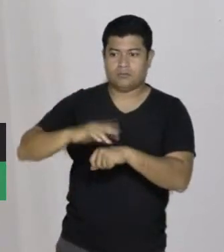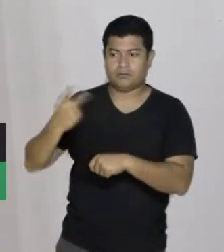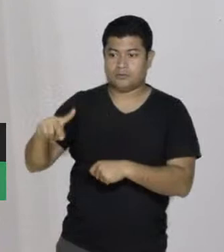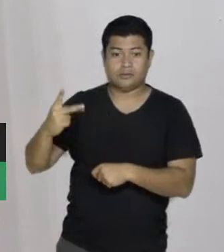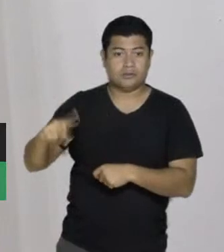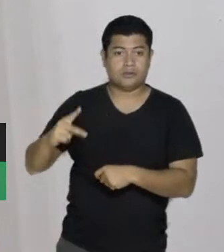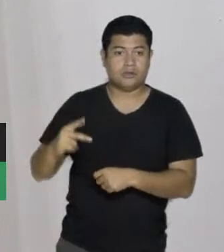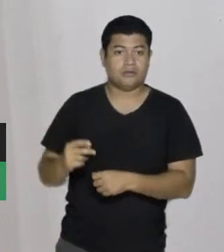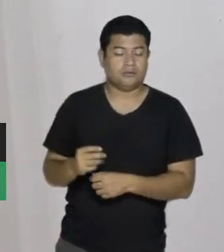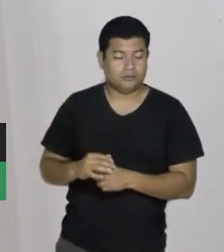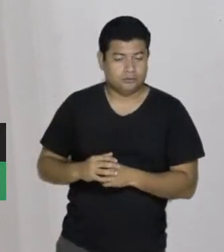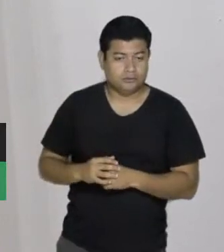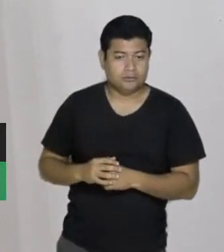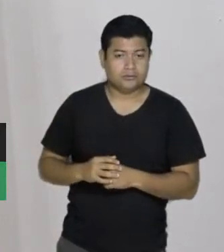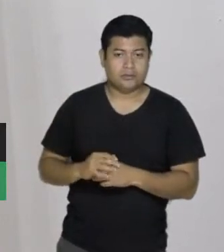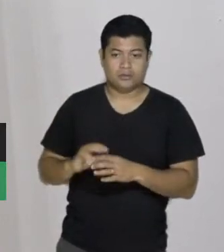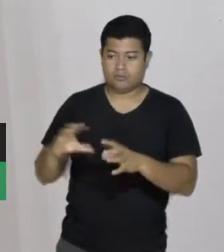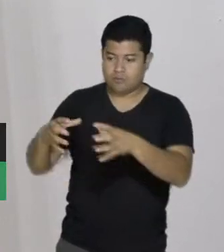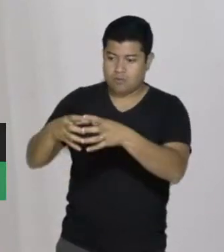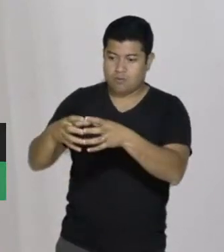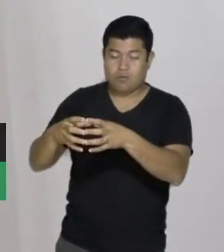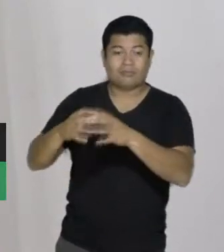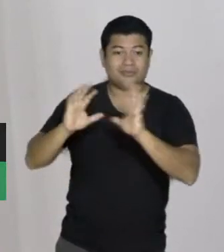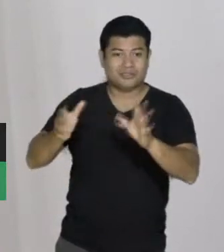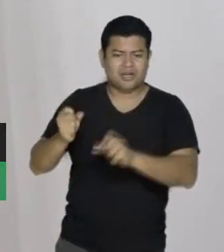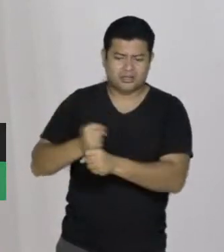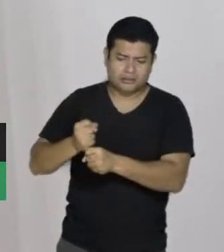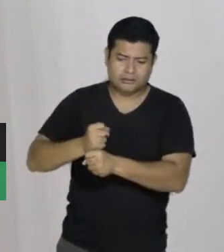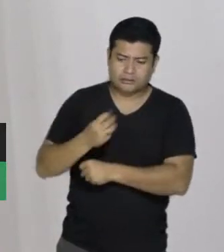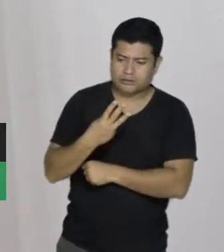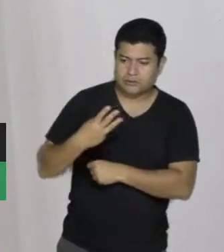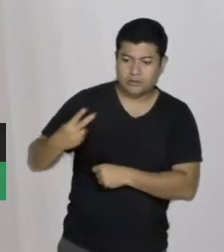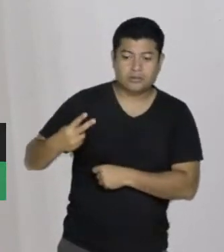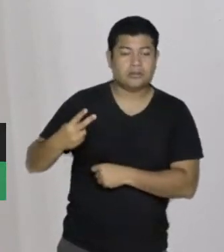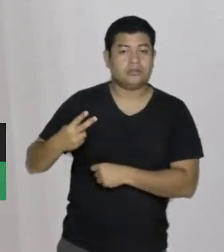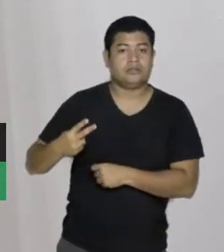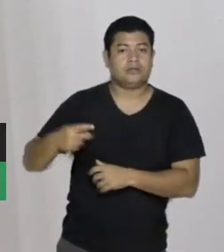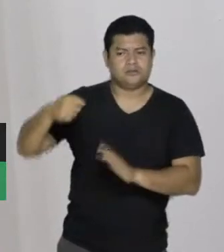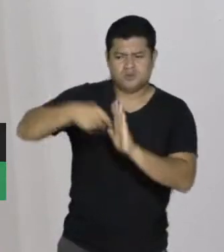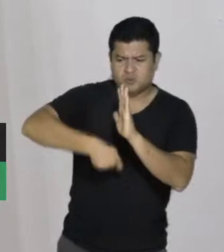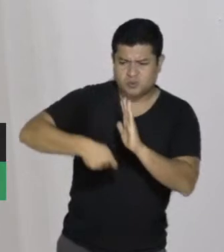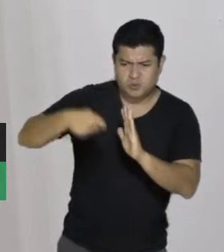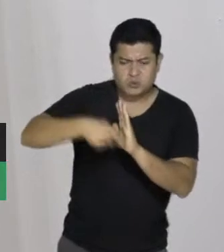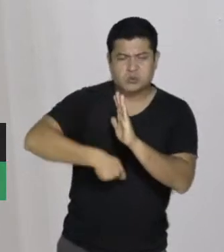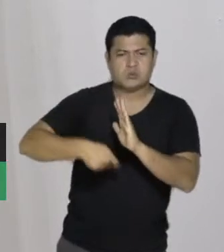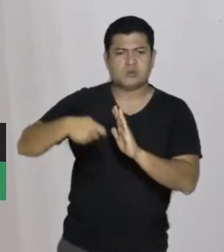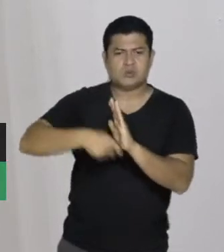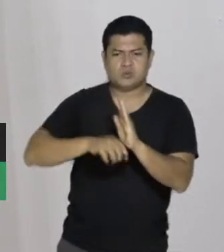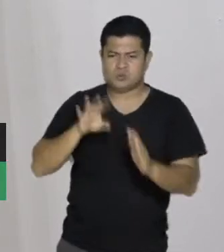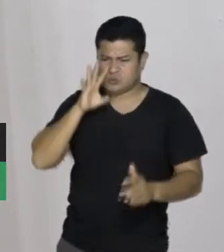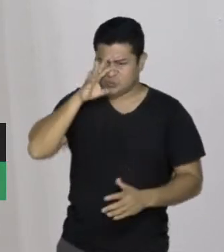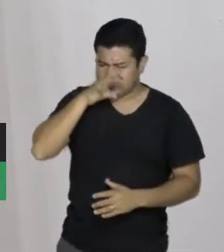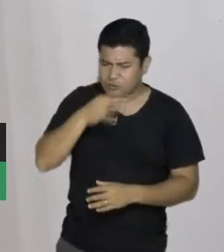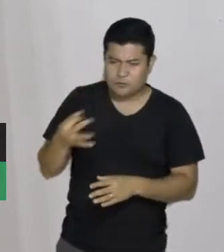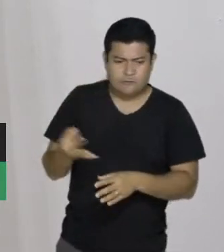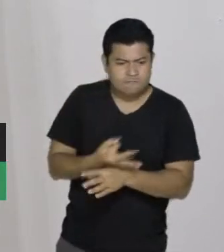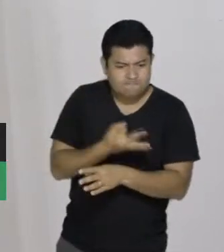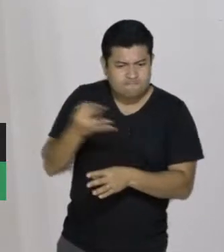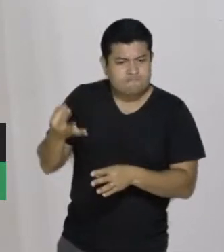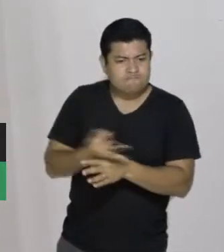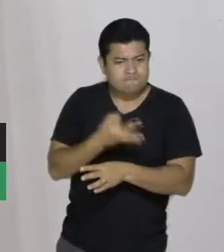anos de muita resistência de muita teimosia de muita luta de muita mobilização